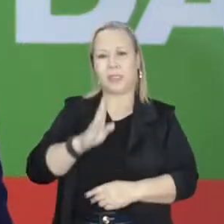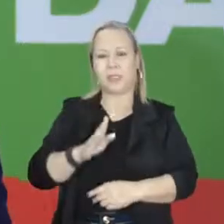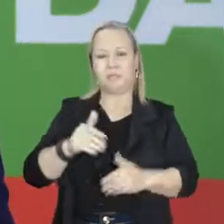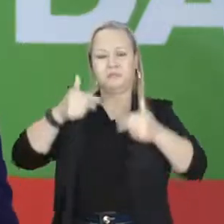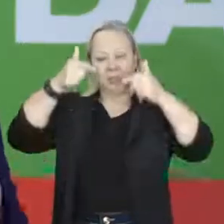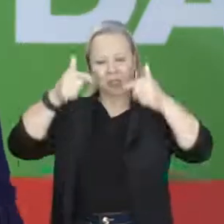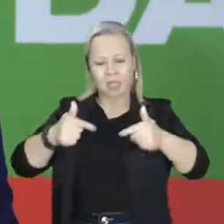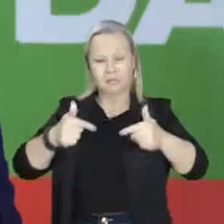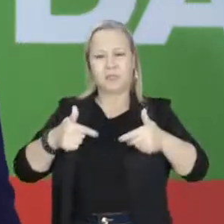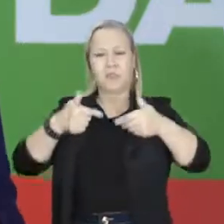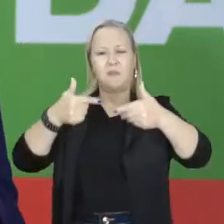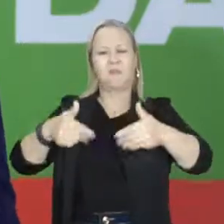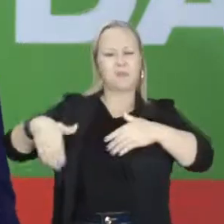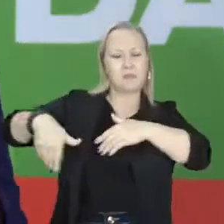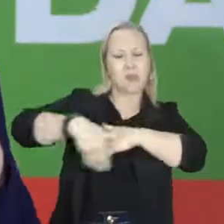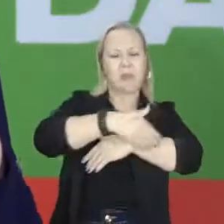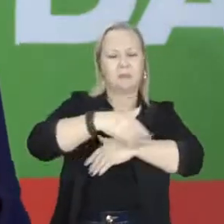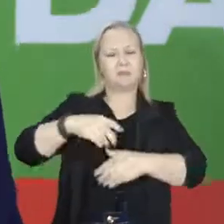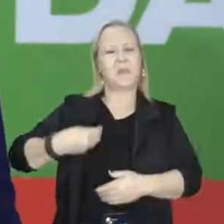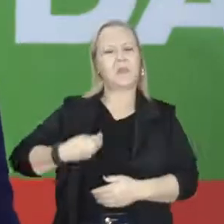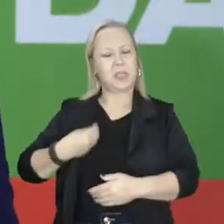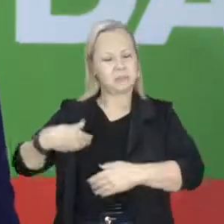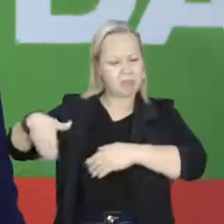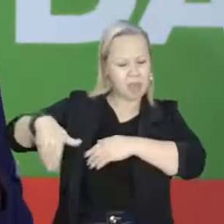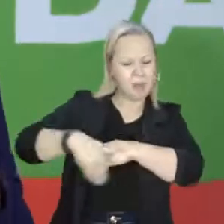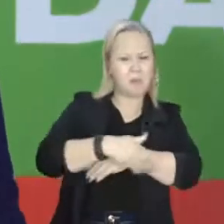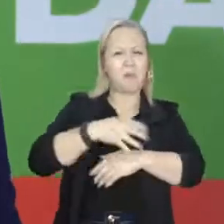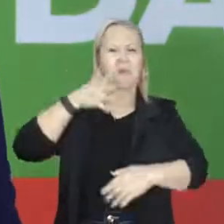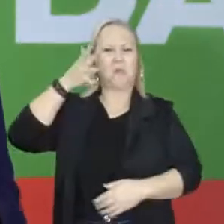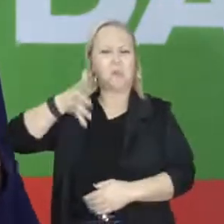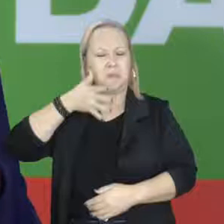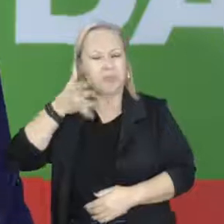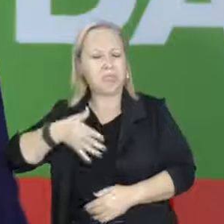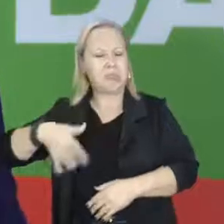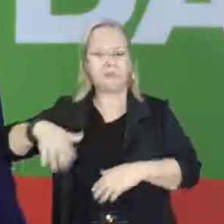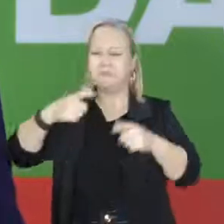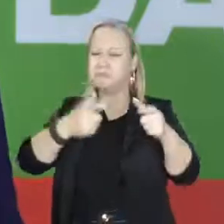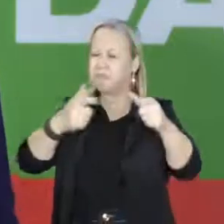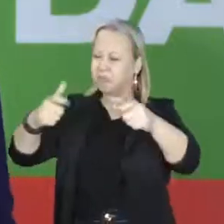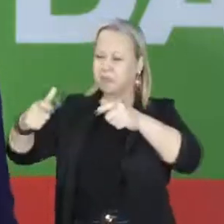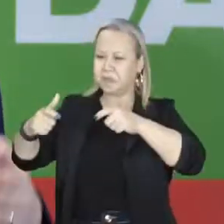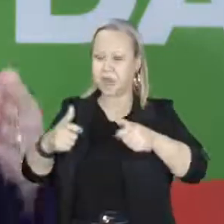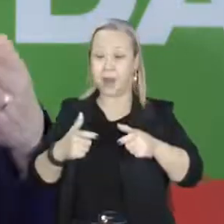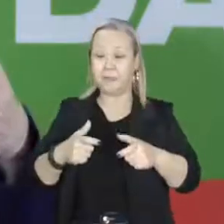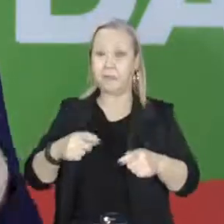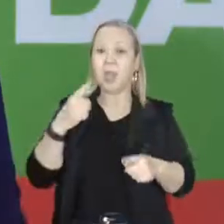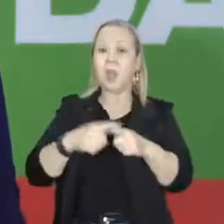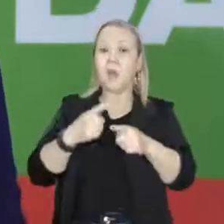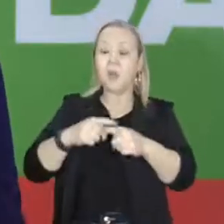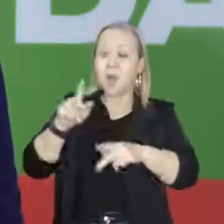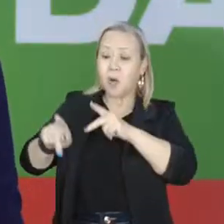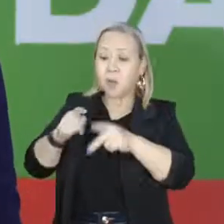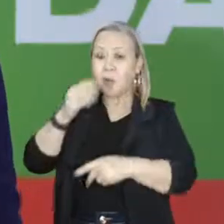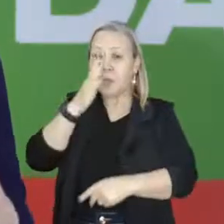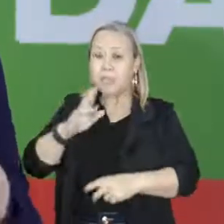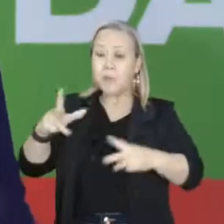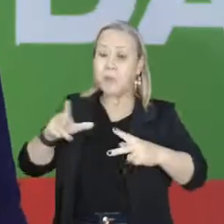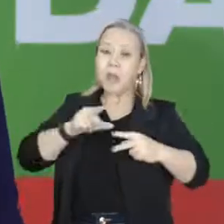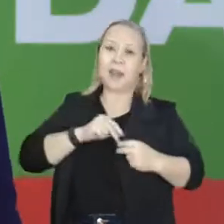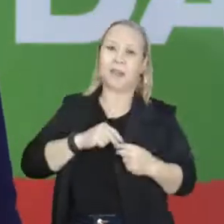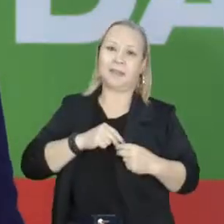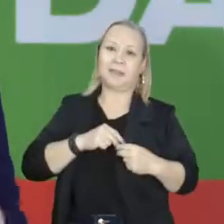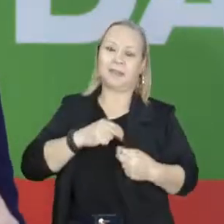praças, nos comícios, porque o povo brasileiro merece um governo que ame o seu povo, um governo que se importe com ele,